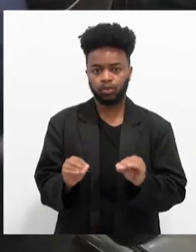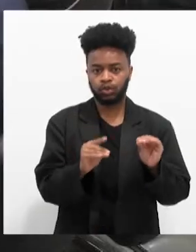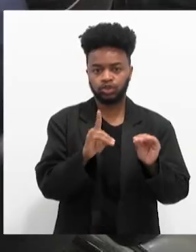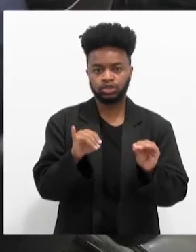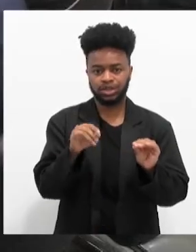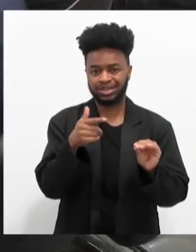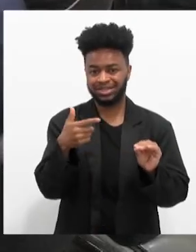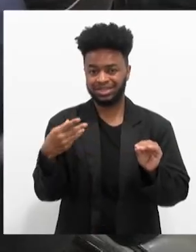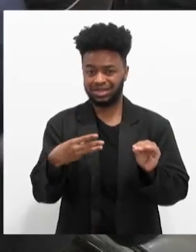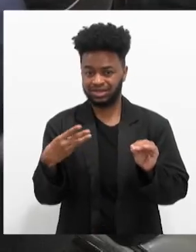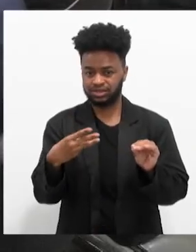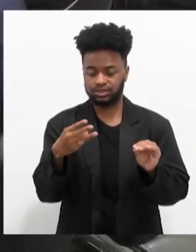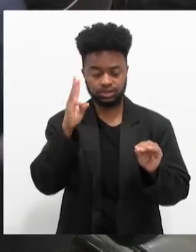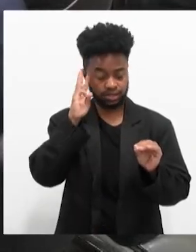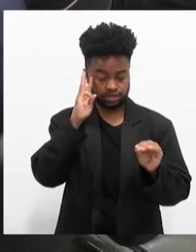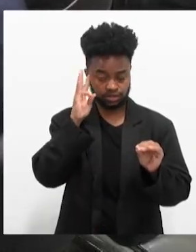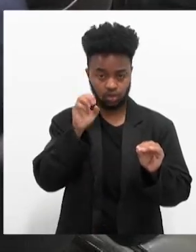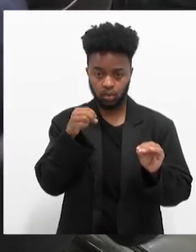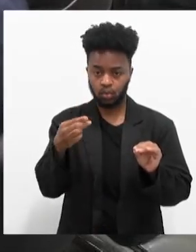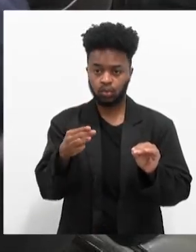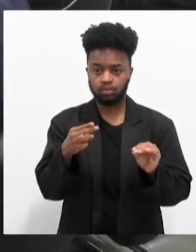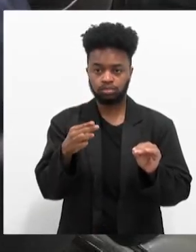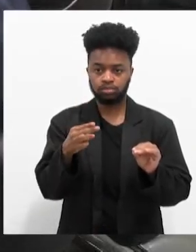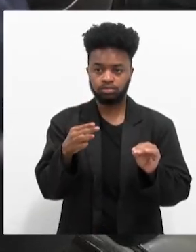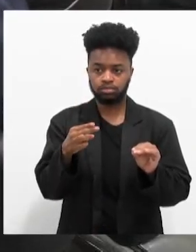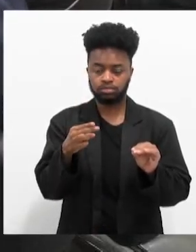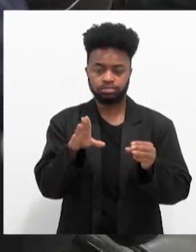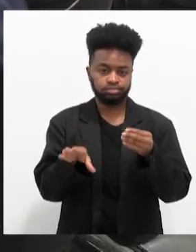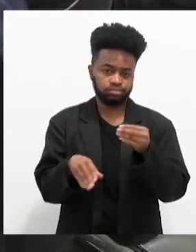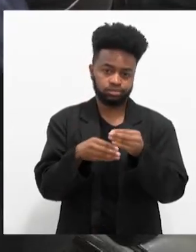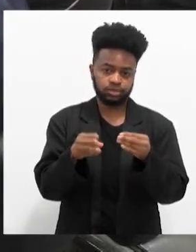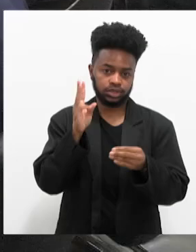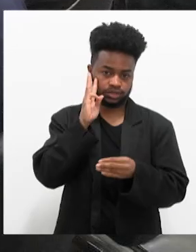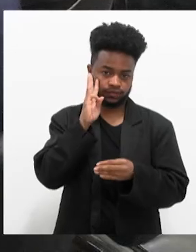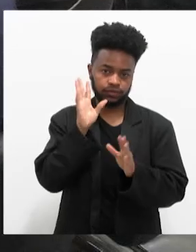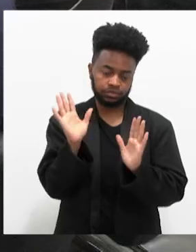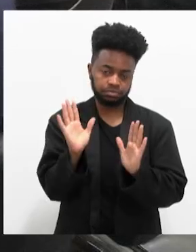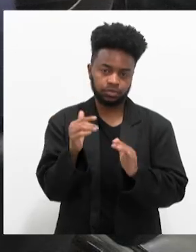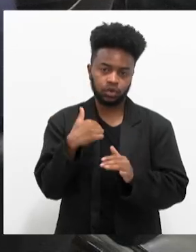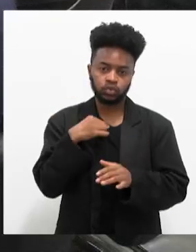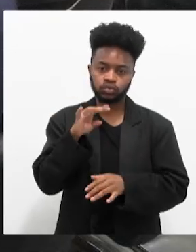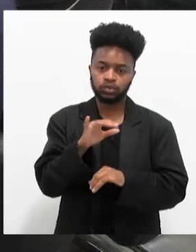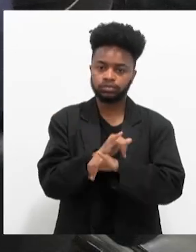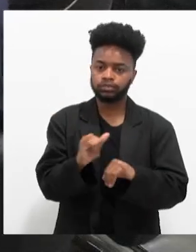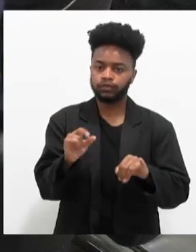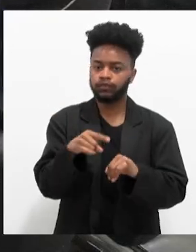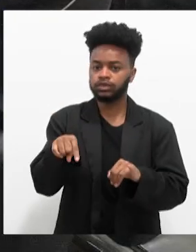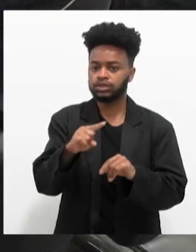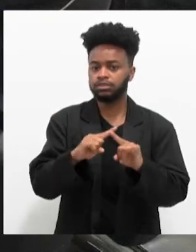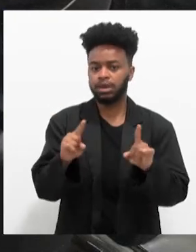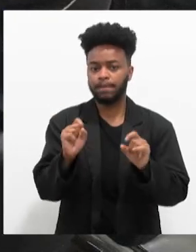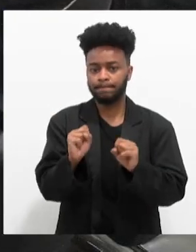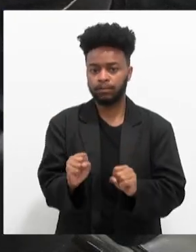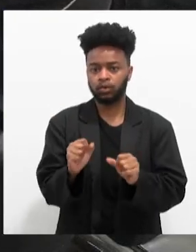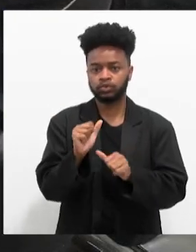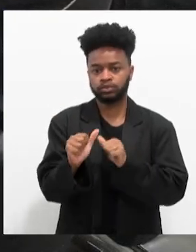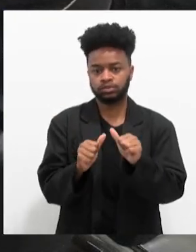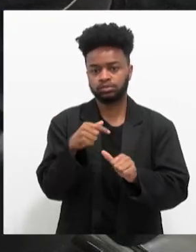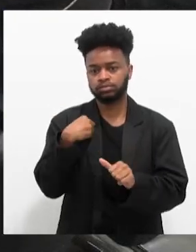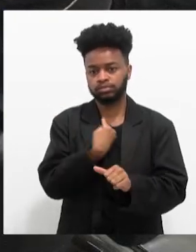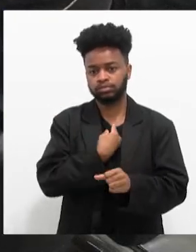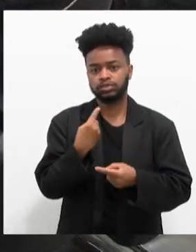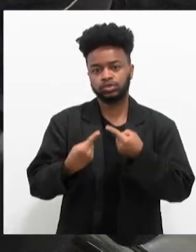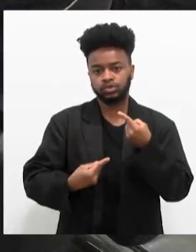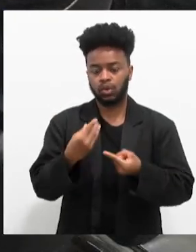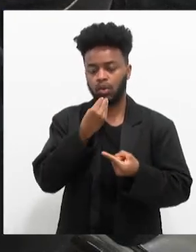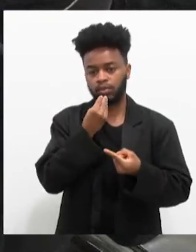quarta, ou fazer uma outra sessão extraordinária também na terça. Só estou dando aqui ciência, mas a gente vai discutir e, obviamente,